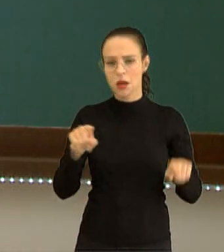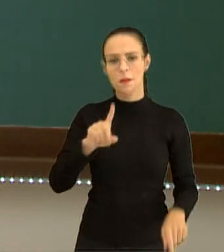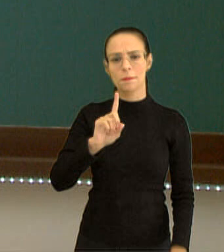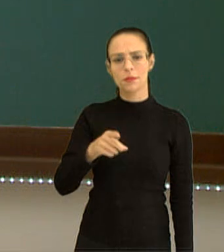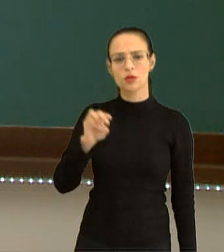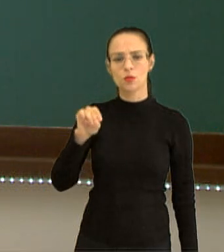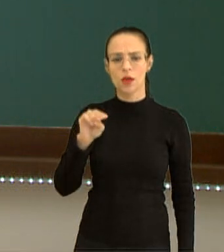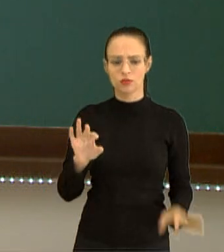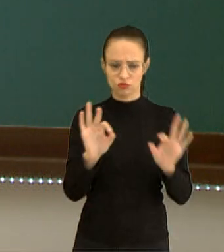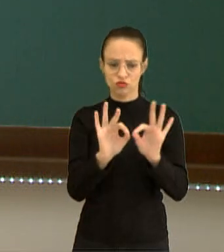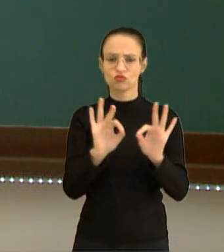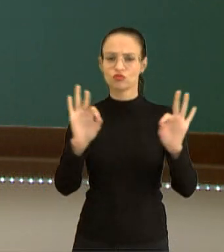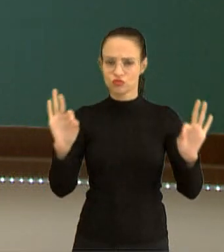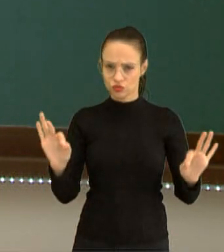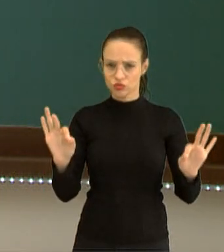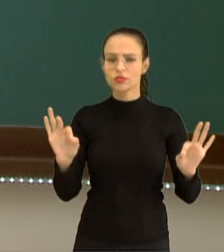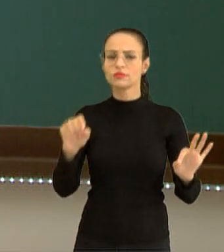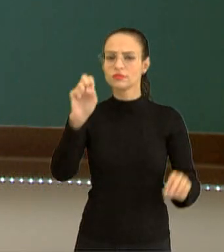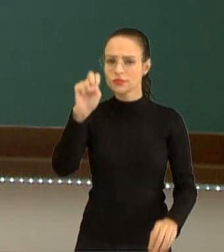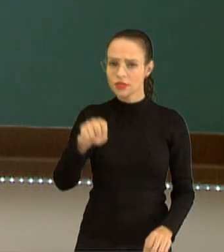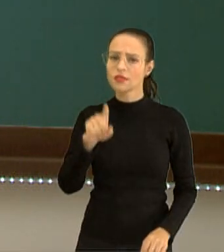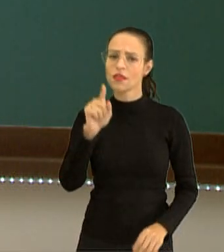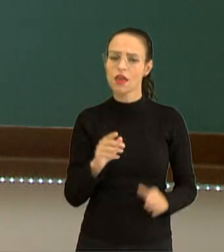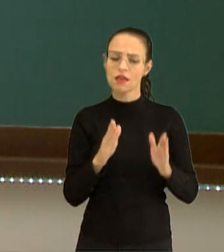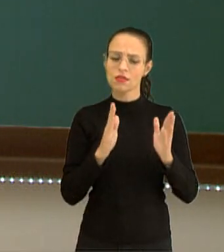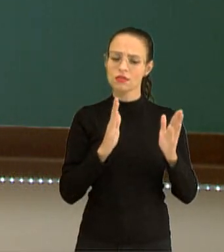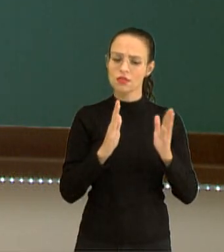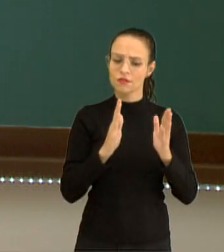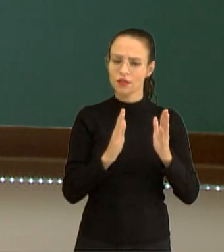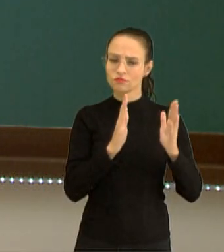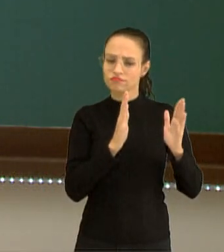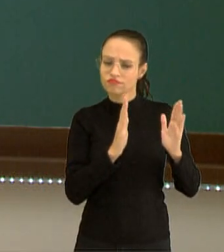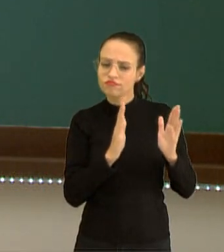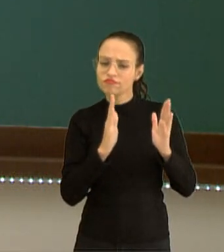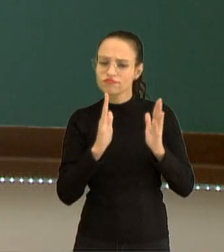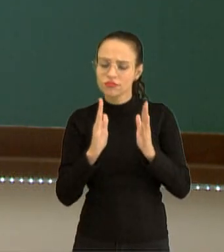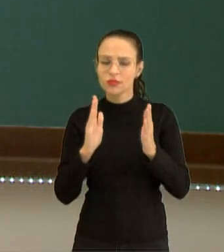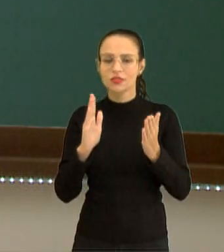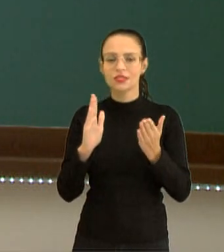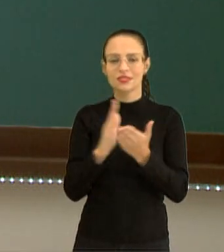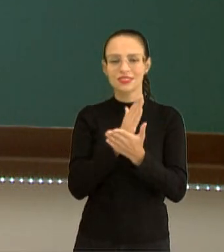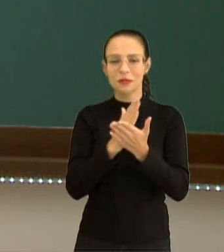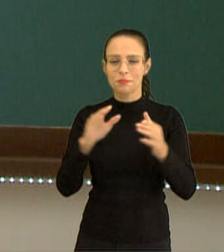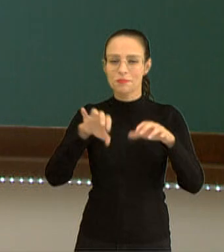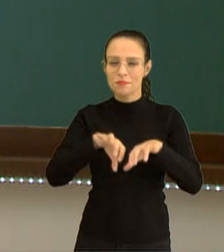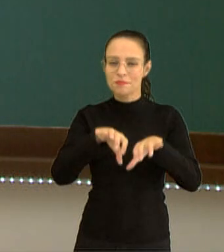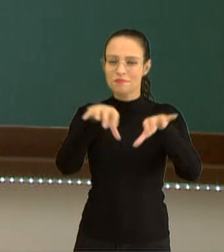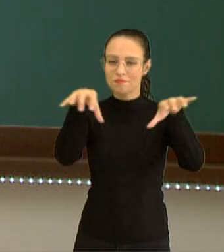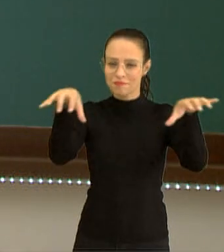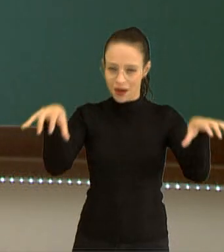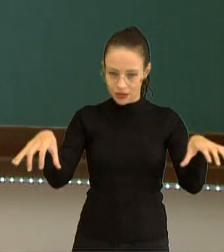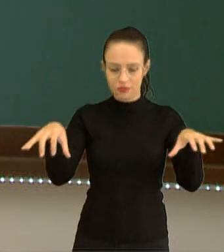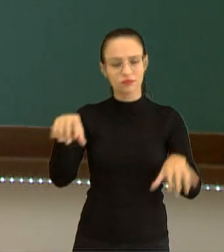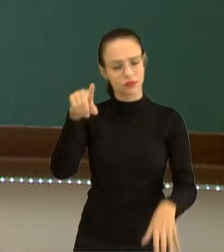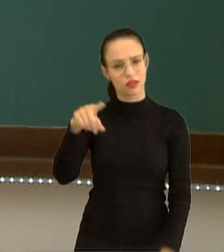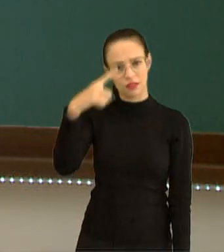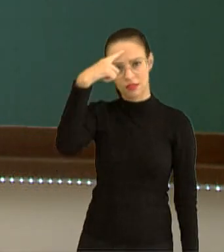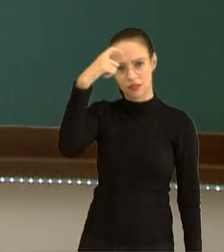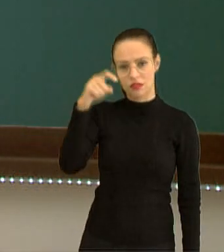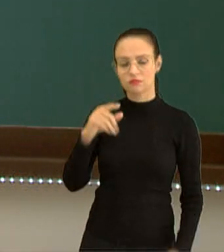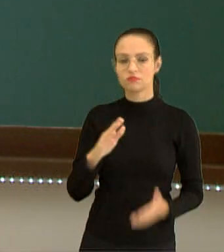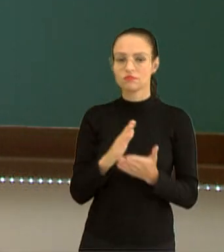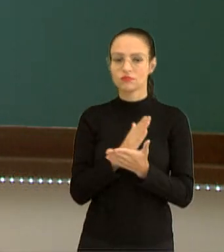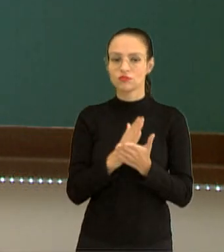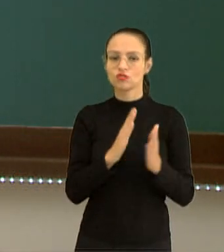sim, que a distância é o intervalo entre eles, é o intervalo que separa eles. Essa é uma ideia de